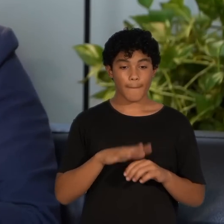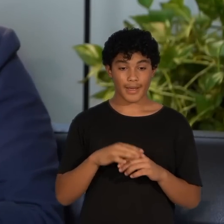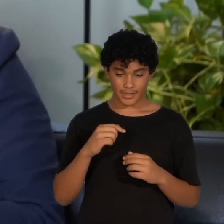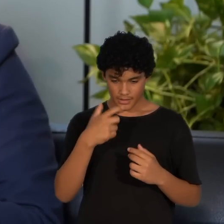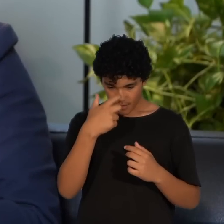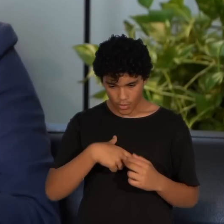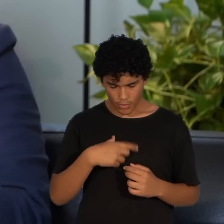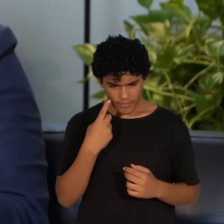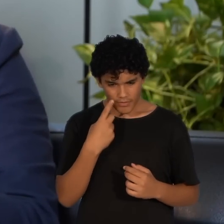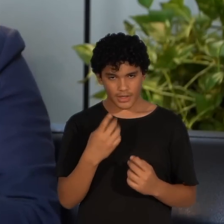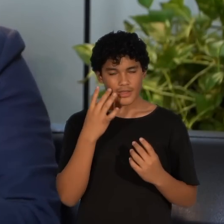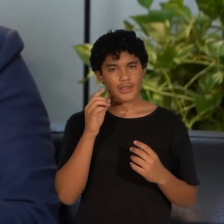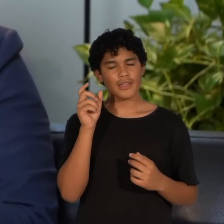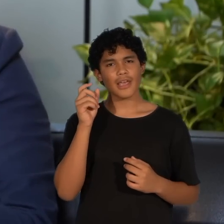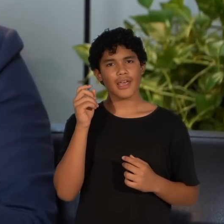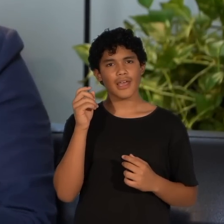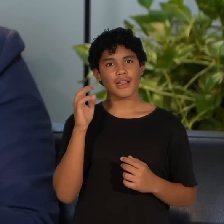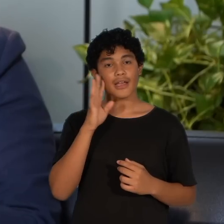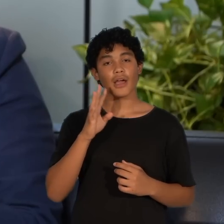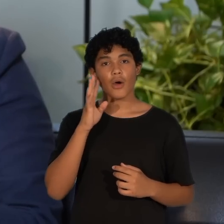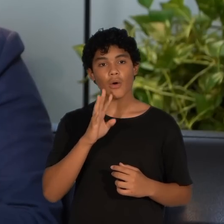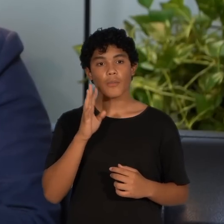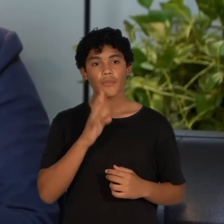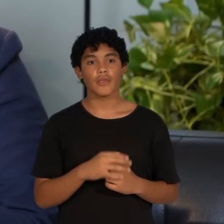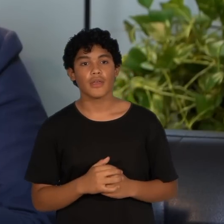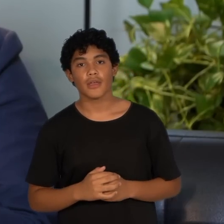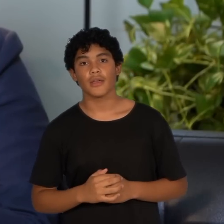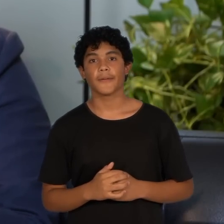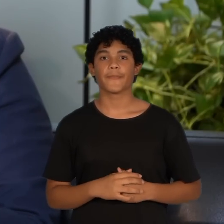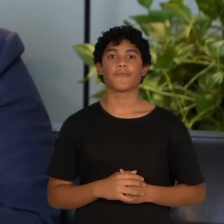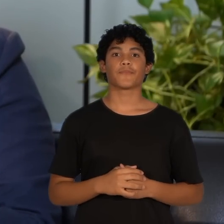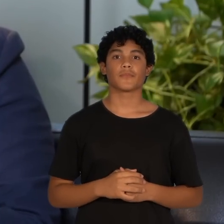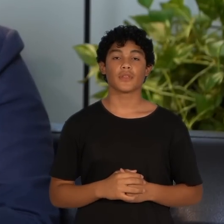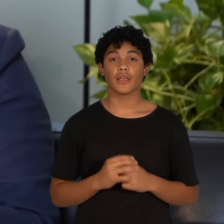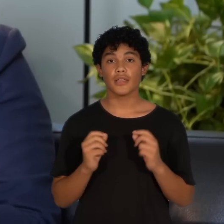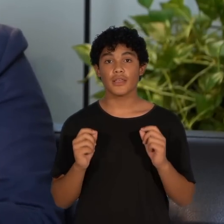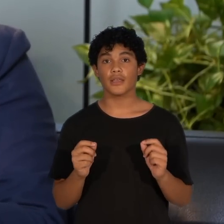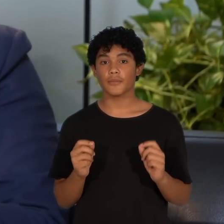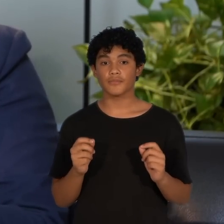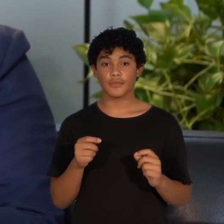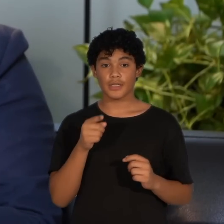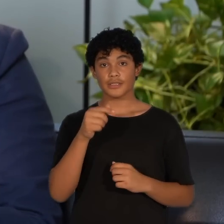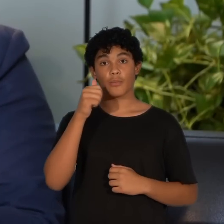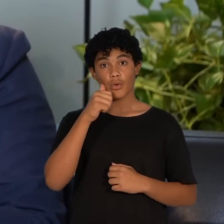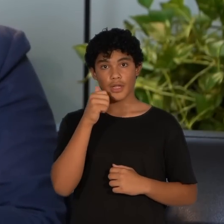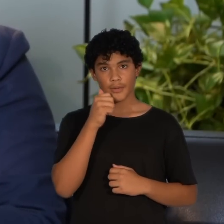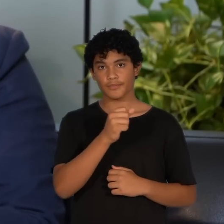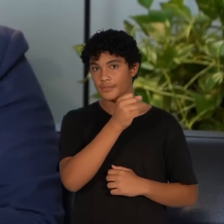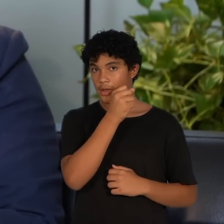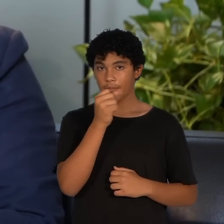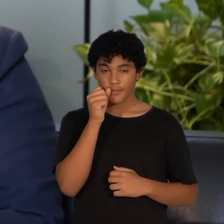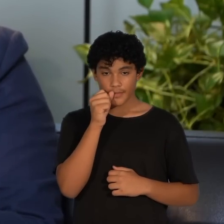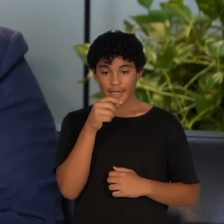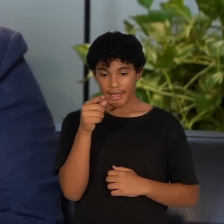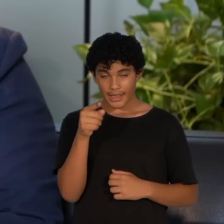a lição, que eu gostaria de convidar você para fazer uma reflexão nesse sentido, é que essa mulher, ela encontrou